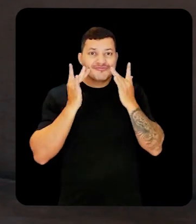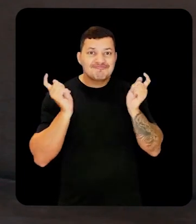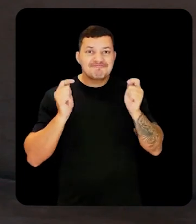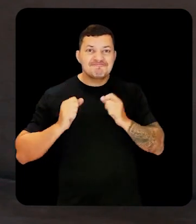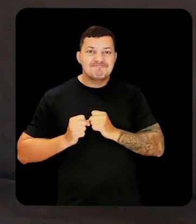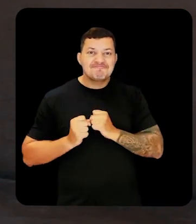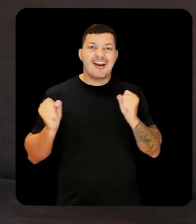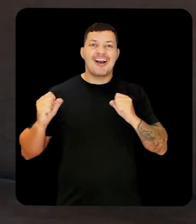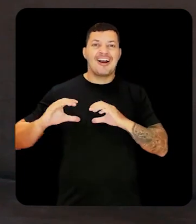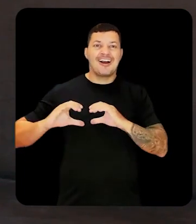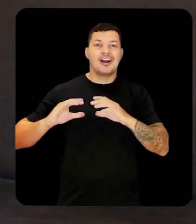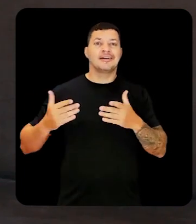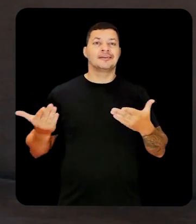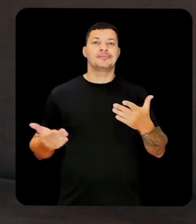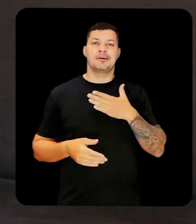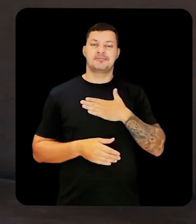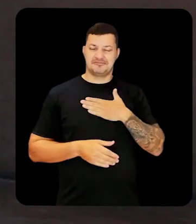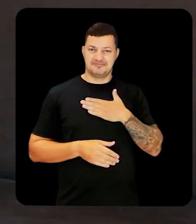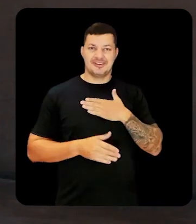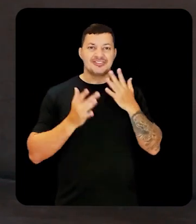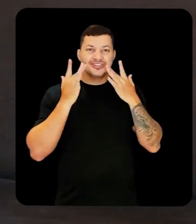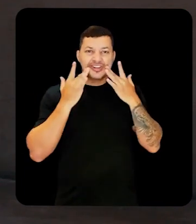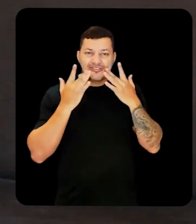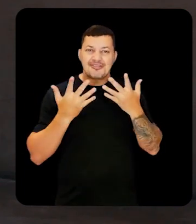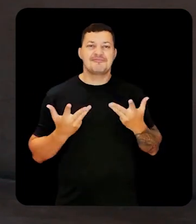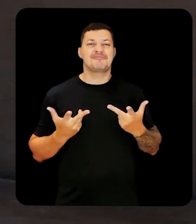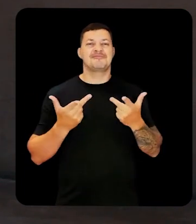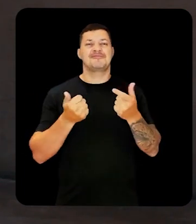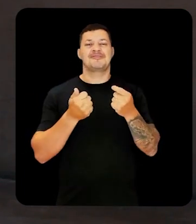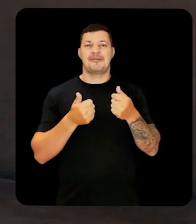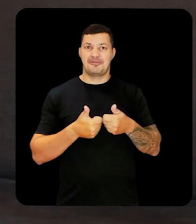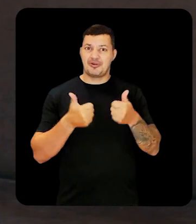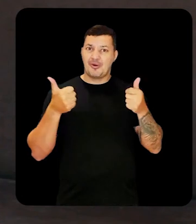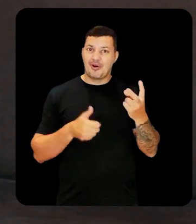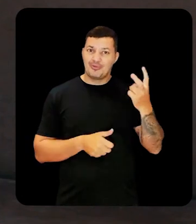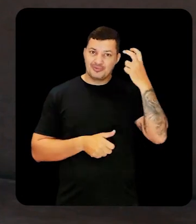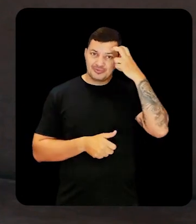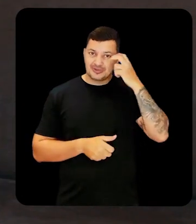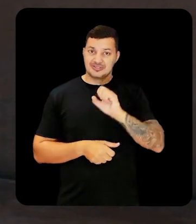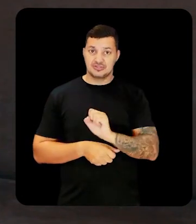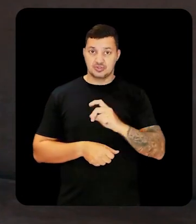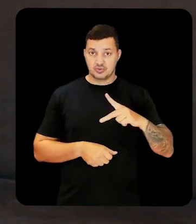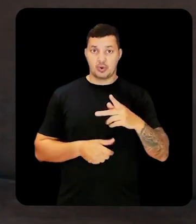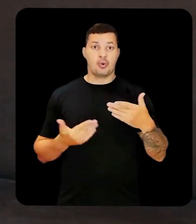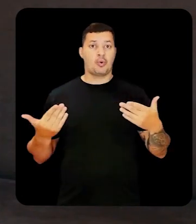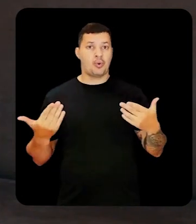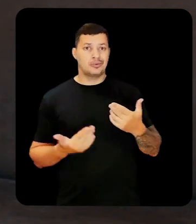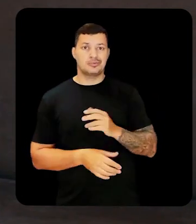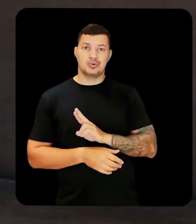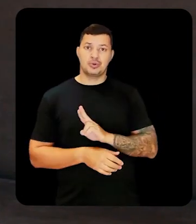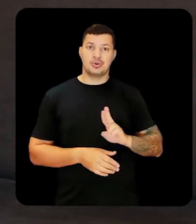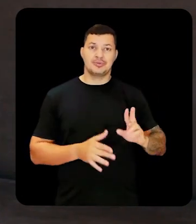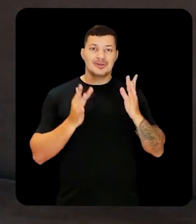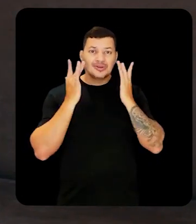que o teatro para nós foi maravilhoso. Eu acho que aumentou a cultura de São Pedro. E o nome